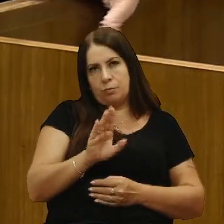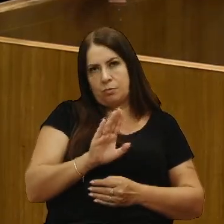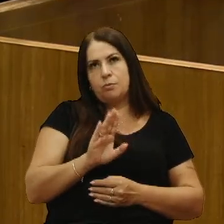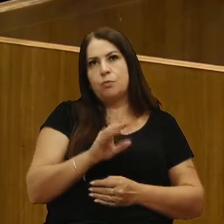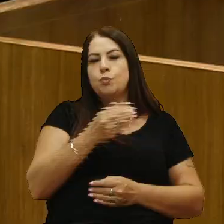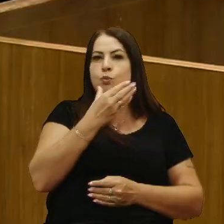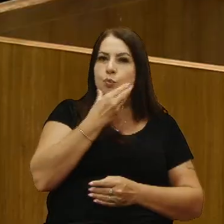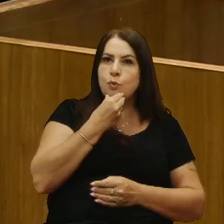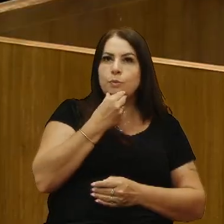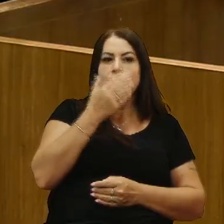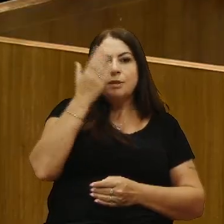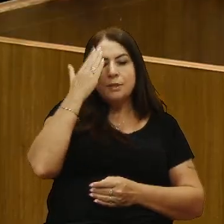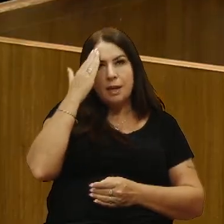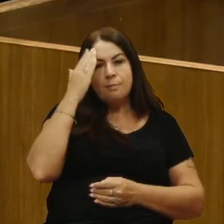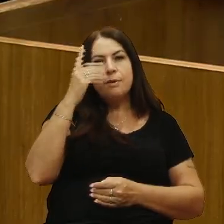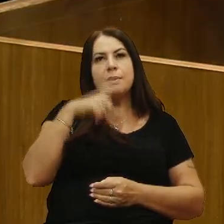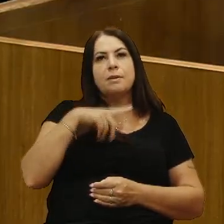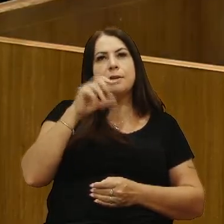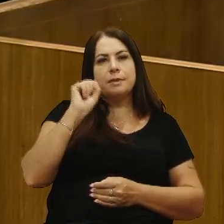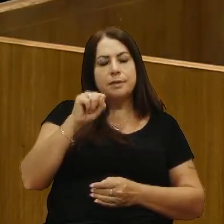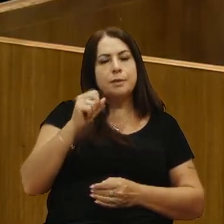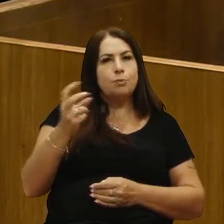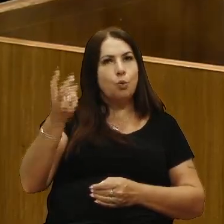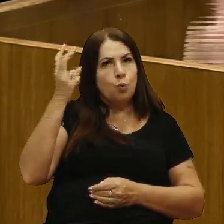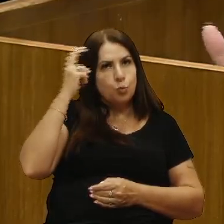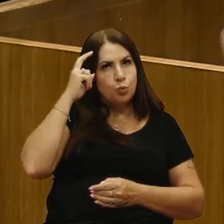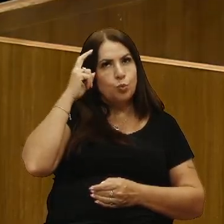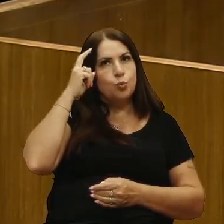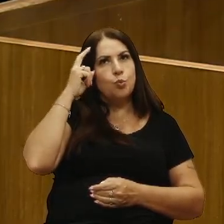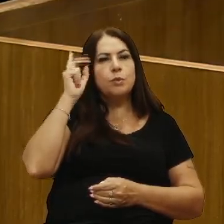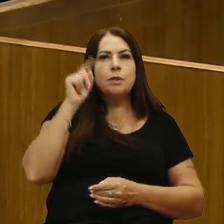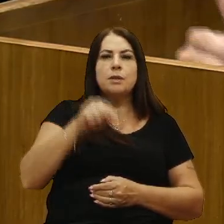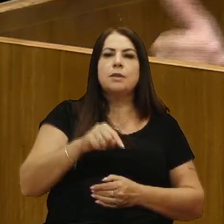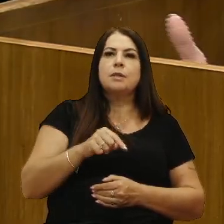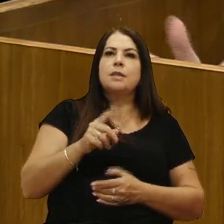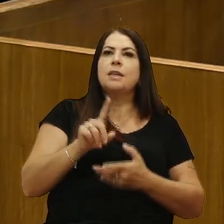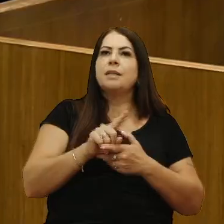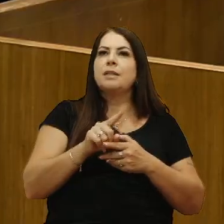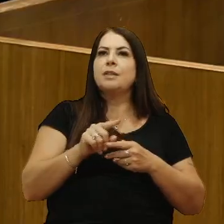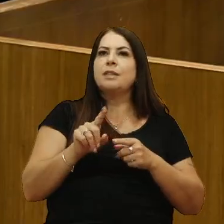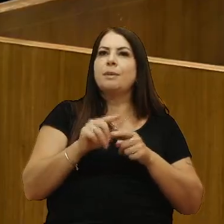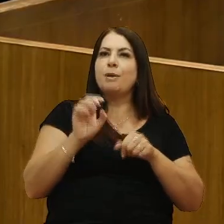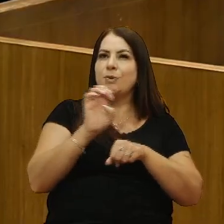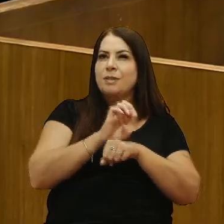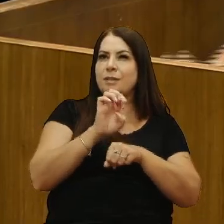os homens, mas nós sabemos que há, sim, uma cultura e uma legitimação do Estado e da